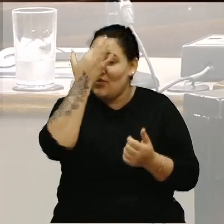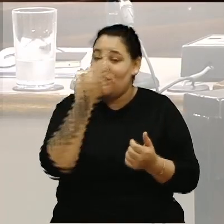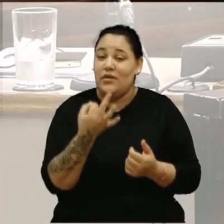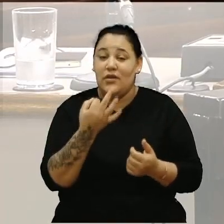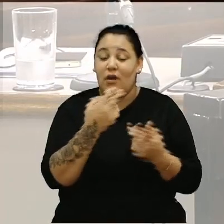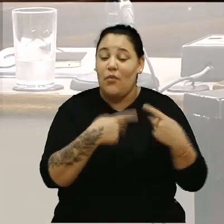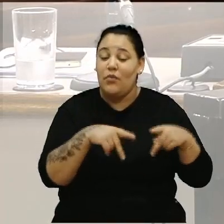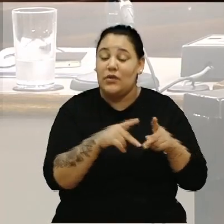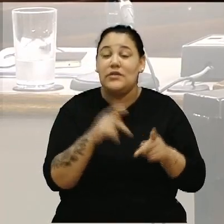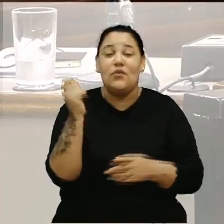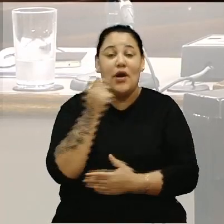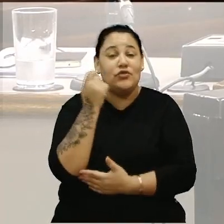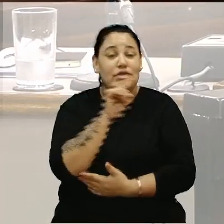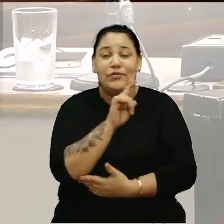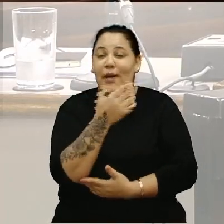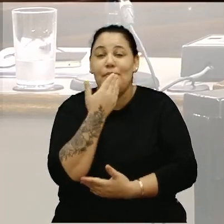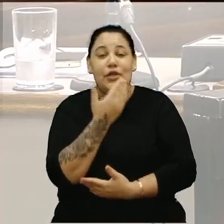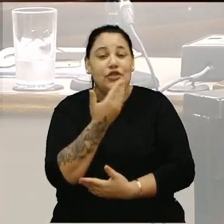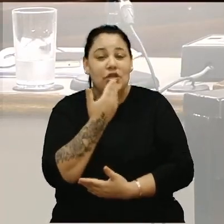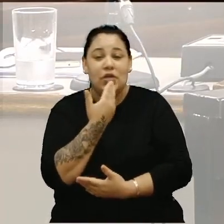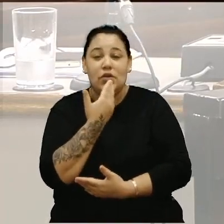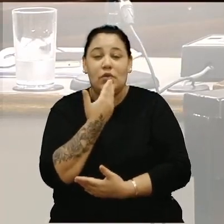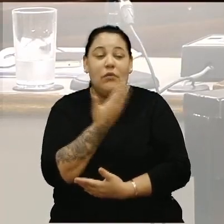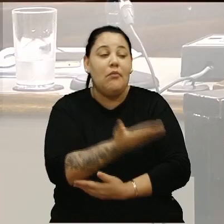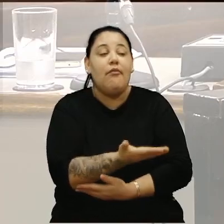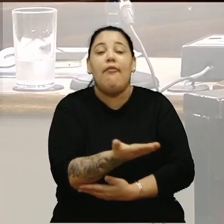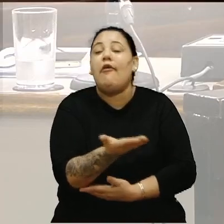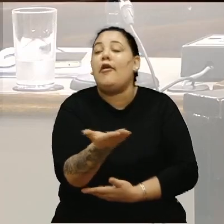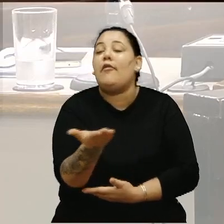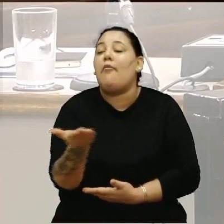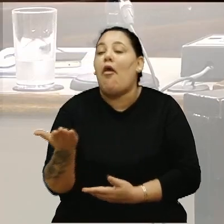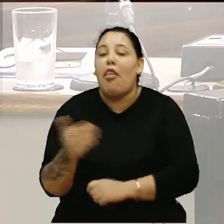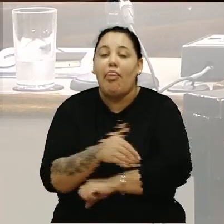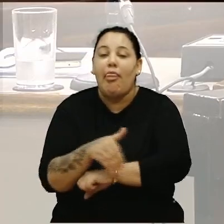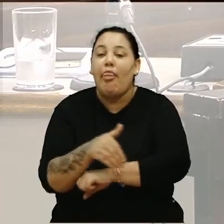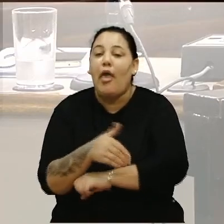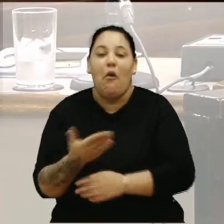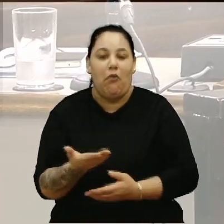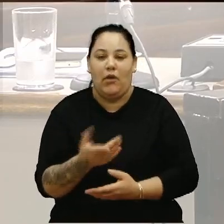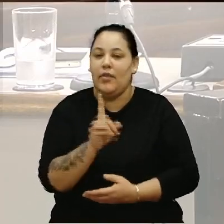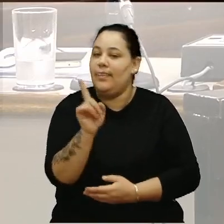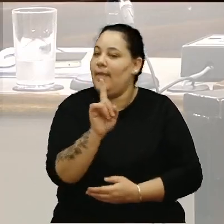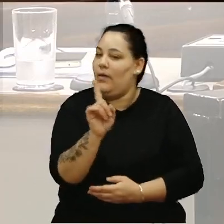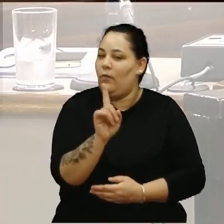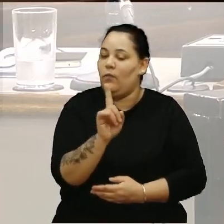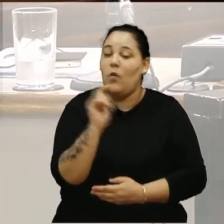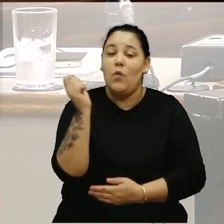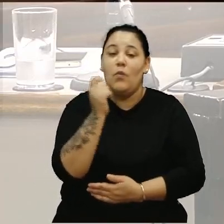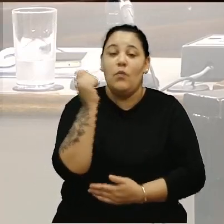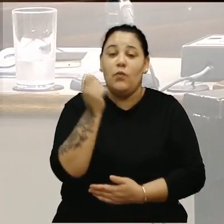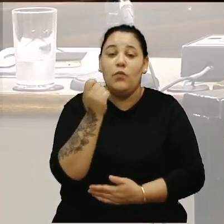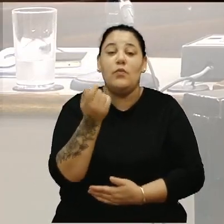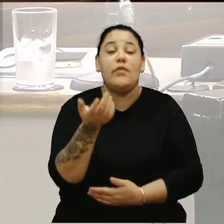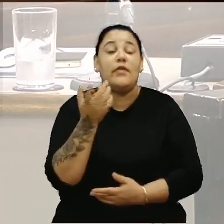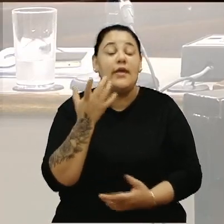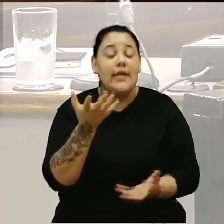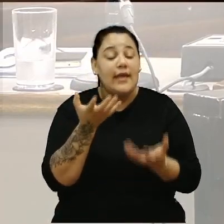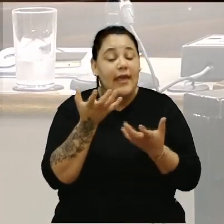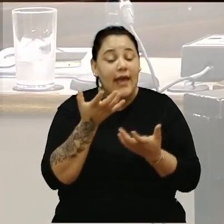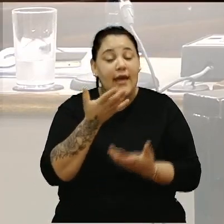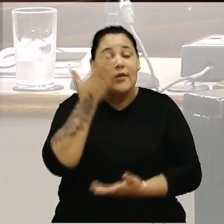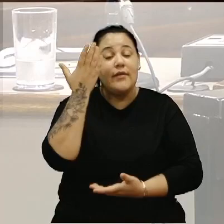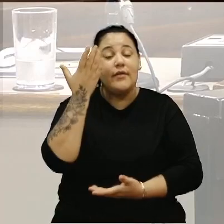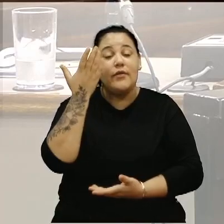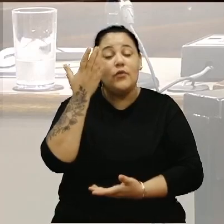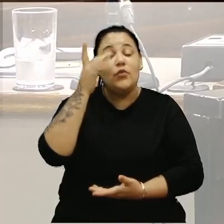pedindo esmola, algo que jamais ocorrerá, mas sim está buscando o que é dele de fato e de direito, que é a quitação de uma